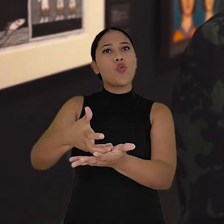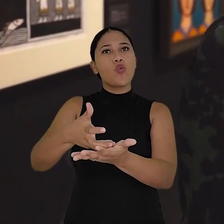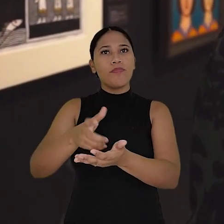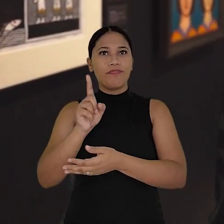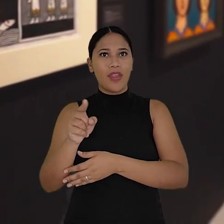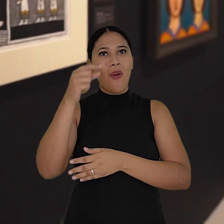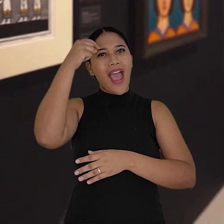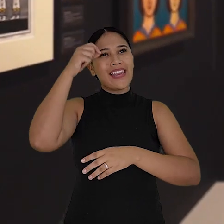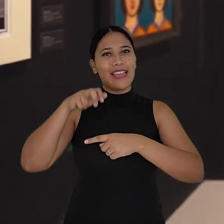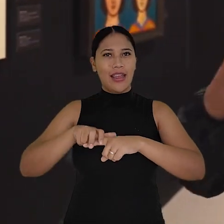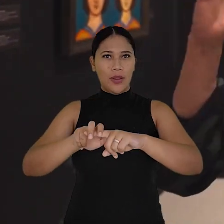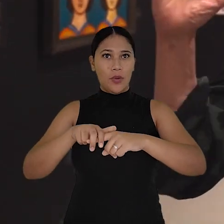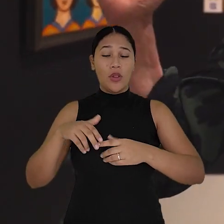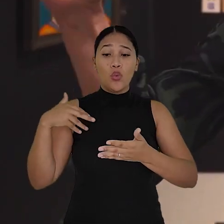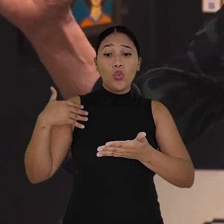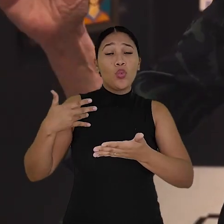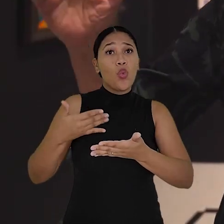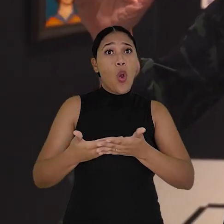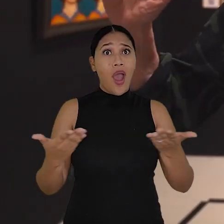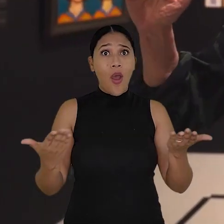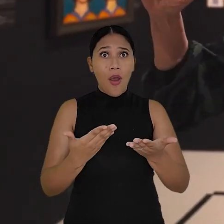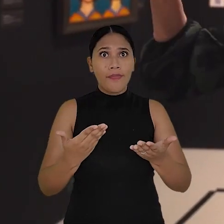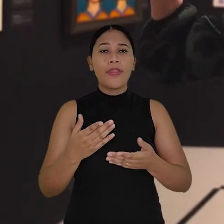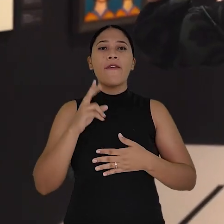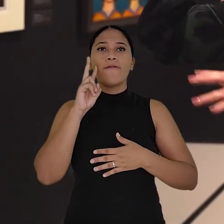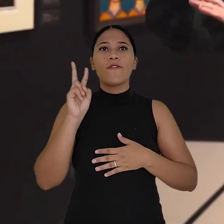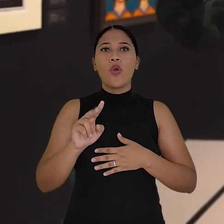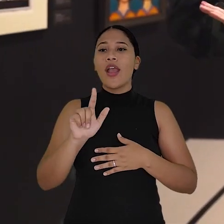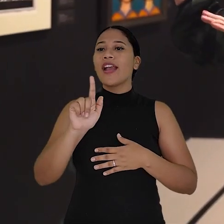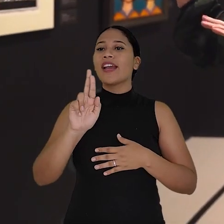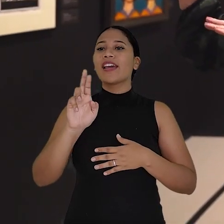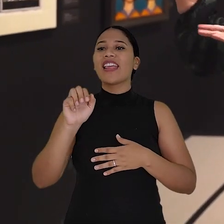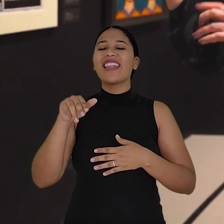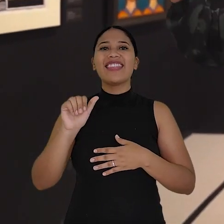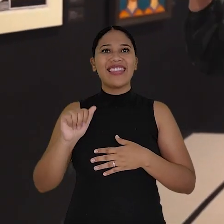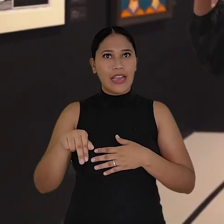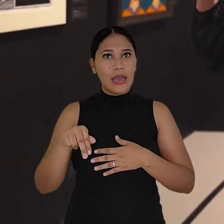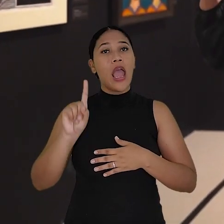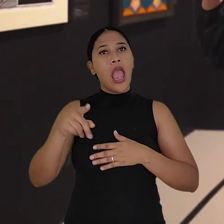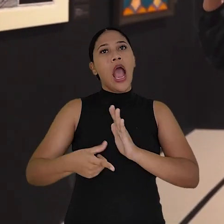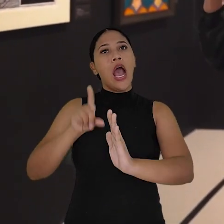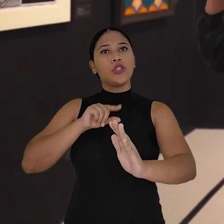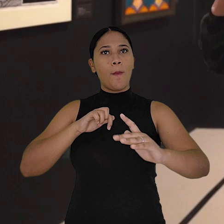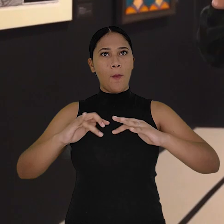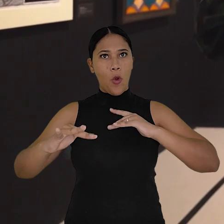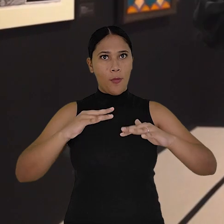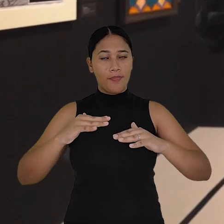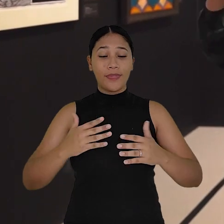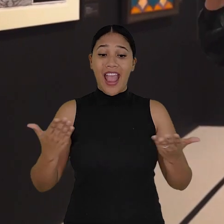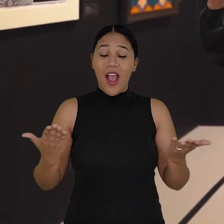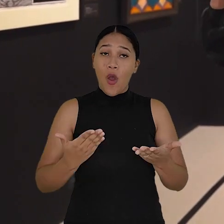adquirida pelo Ariano. Então, tudo que a gente viu até agora, a gente viu o Brenan, que é antes do movimento